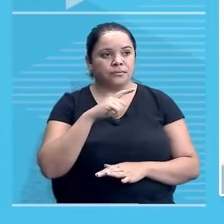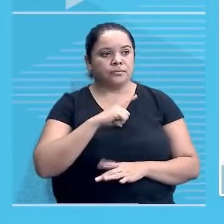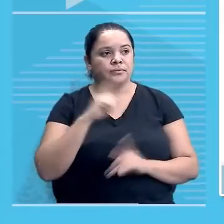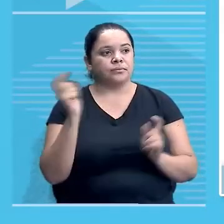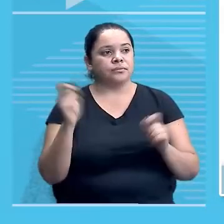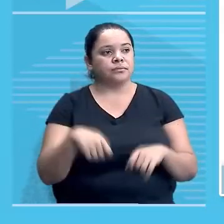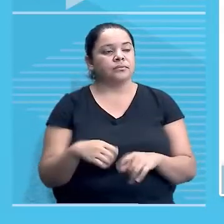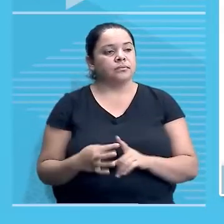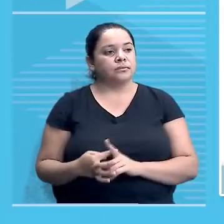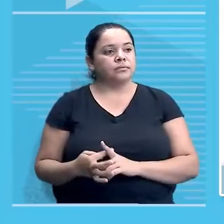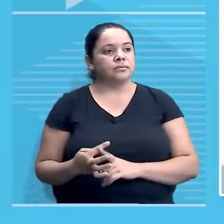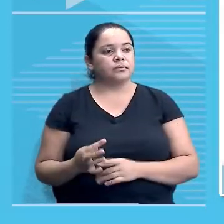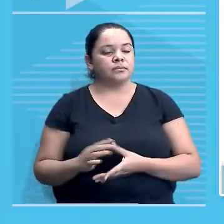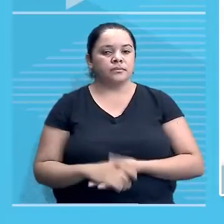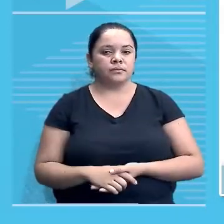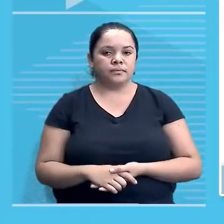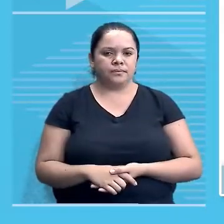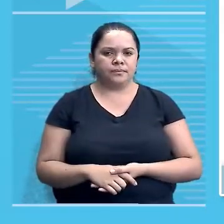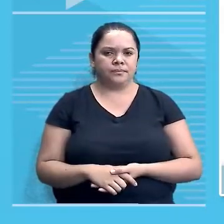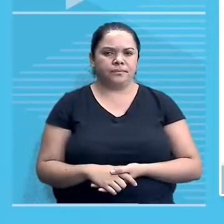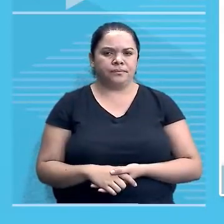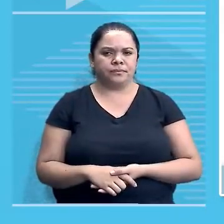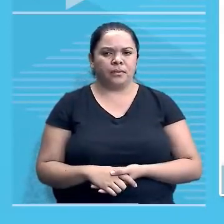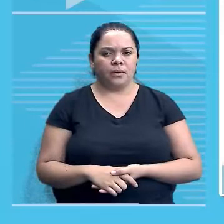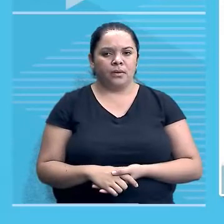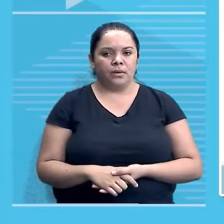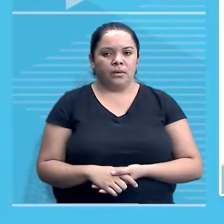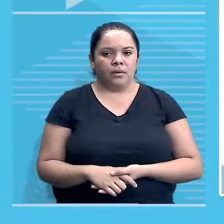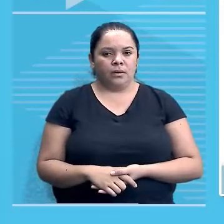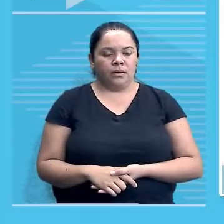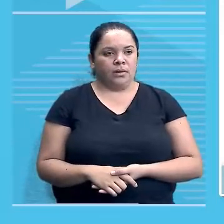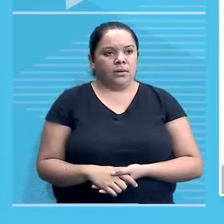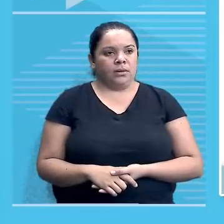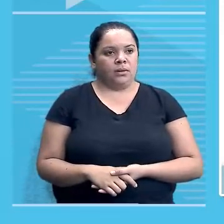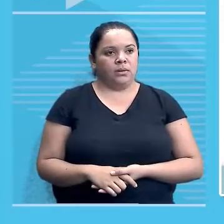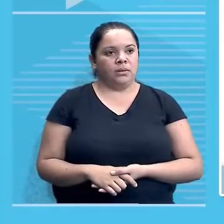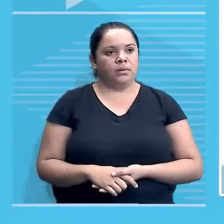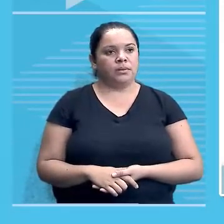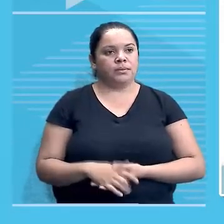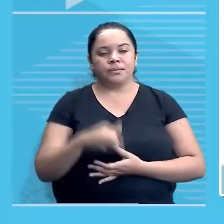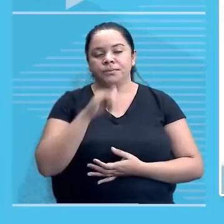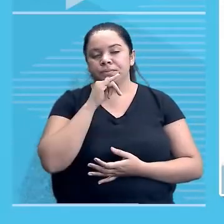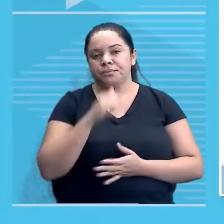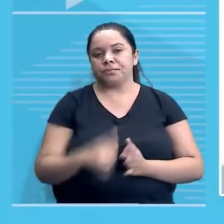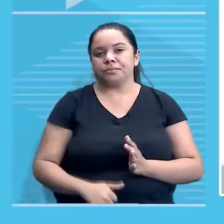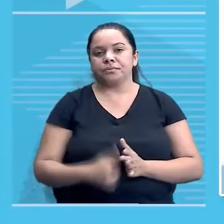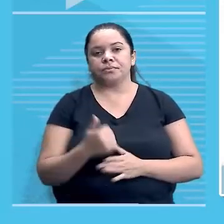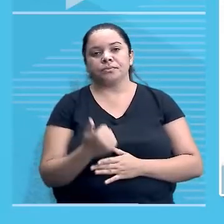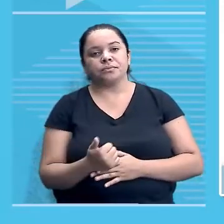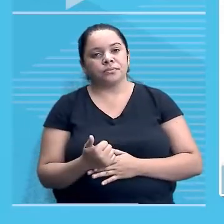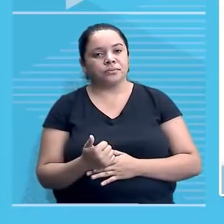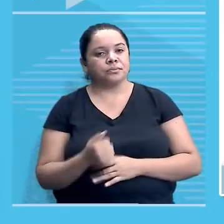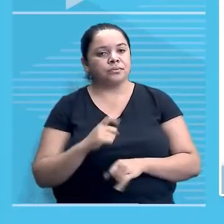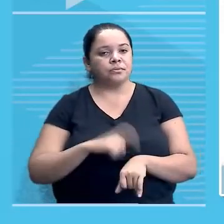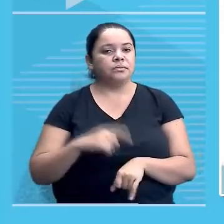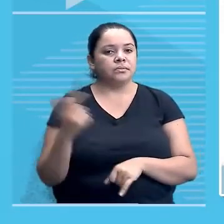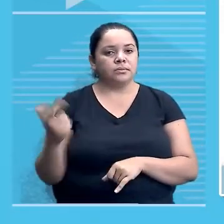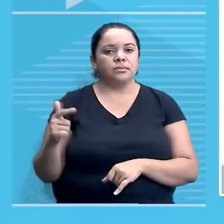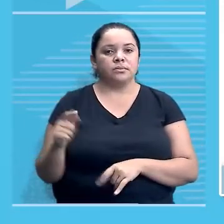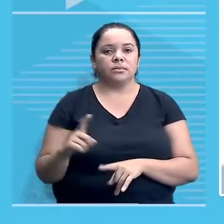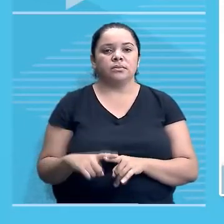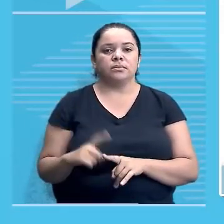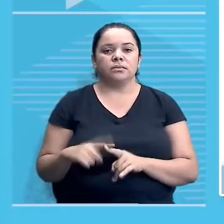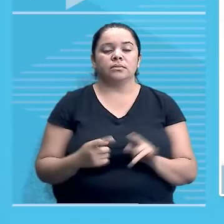capacidade térmica. Nesse exemplo número 1, eu ainda não vou dar o tempo para vocês, porque eu vou